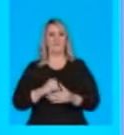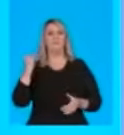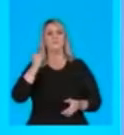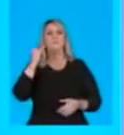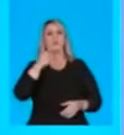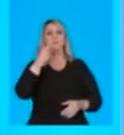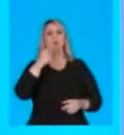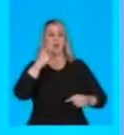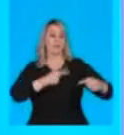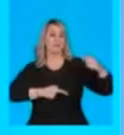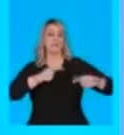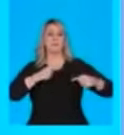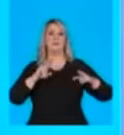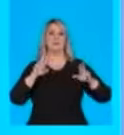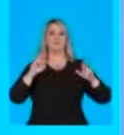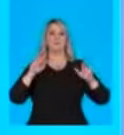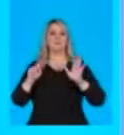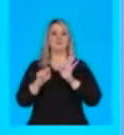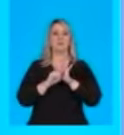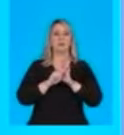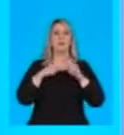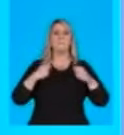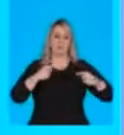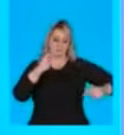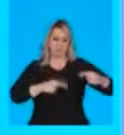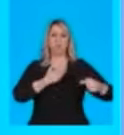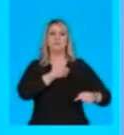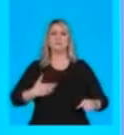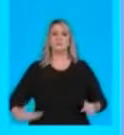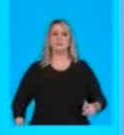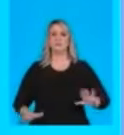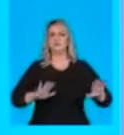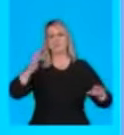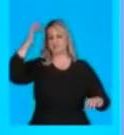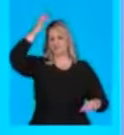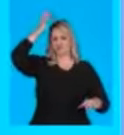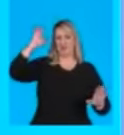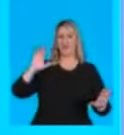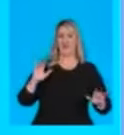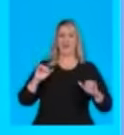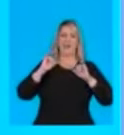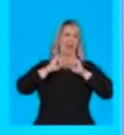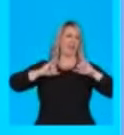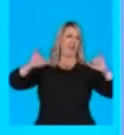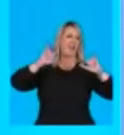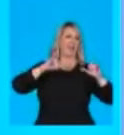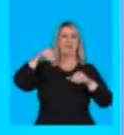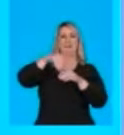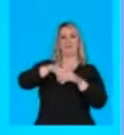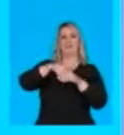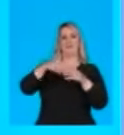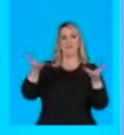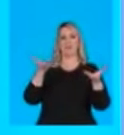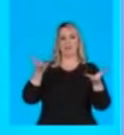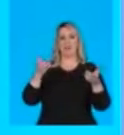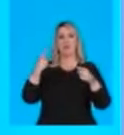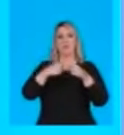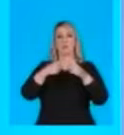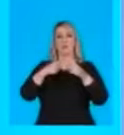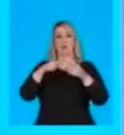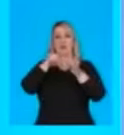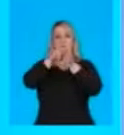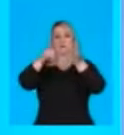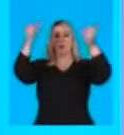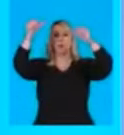sentido o debate das drogas a gente precisa de política pública e sem hipocrisia sem um descurso fácil eleitoreiro porque caiu nas pesquisas e tá